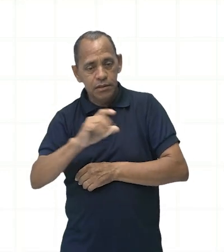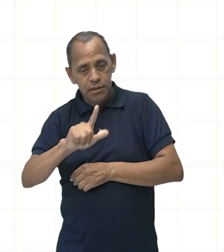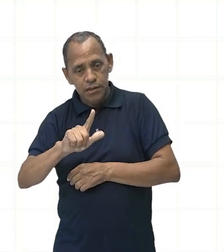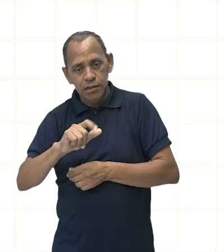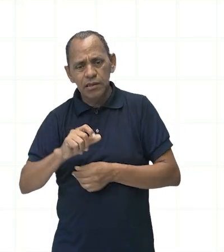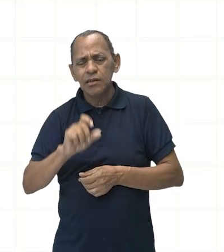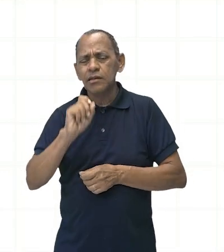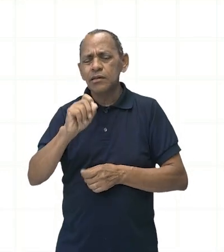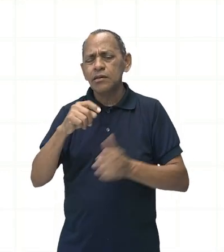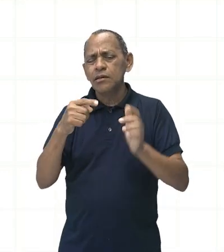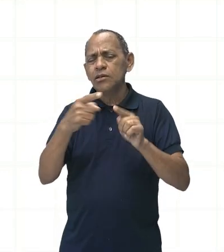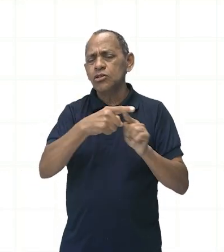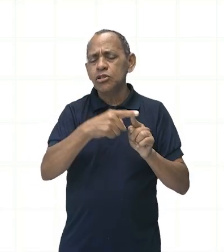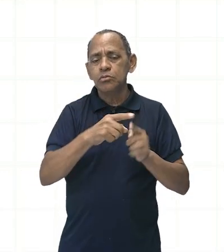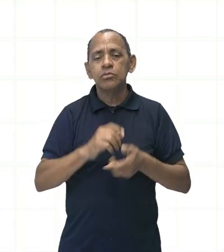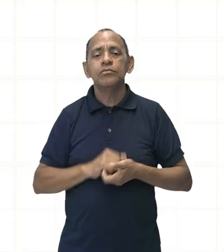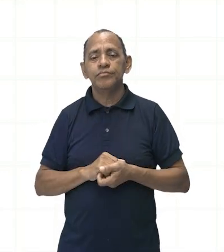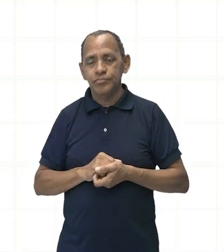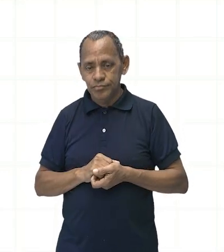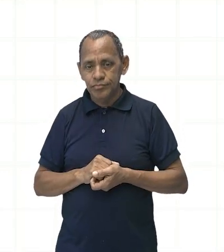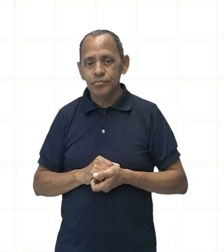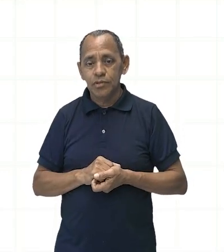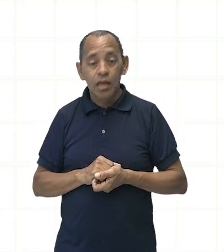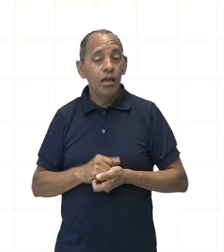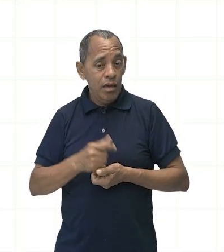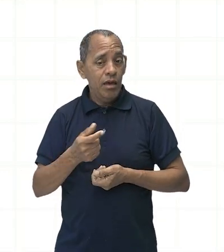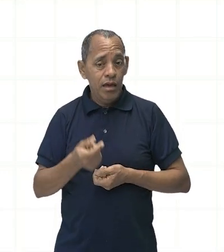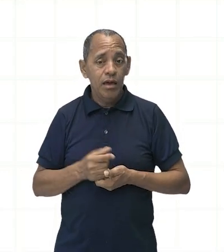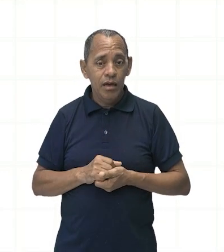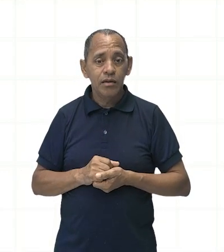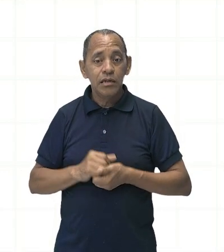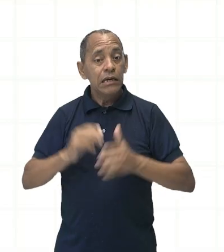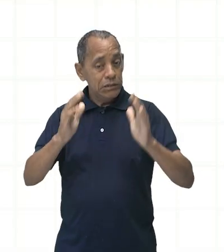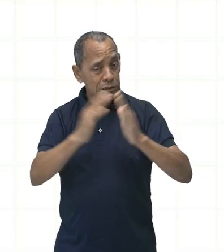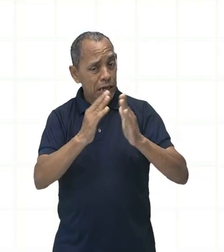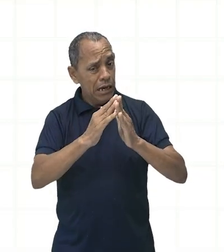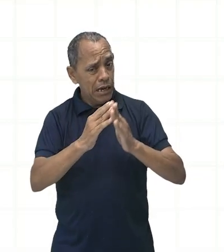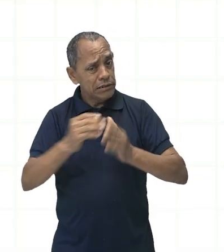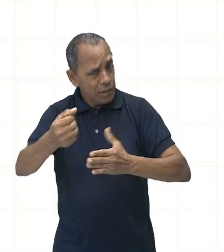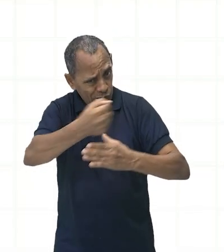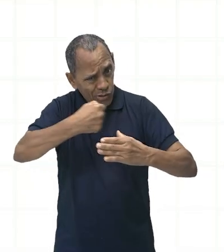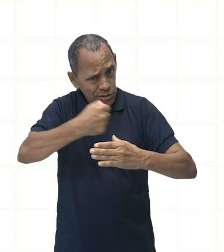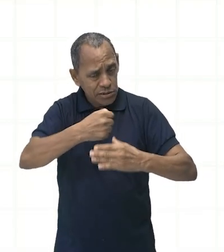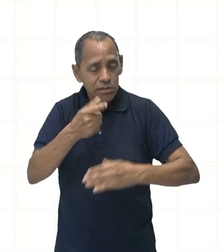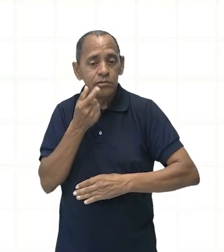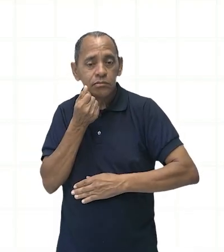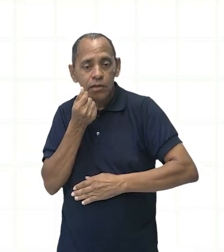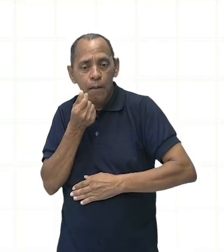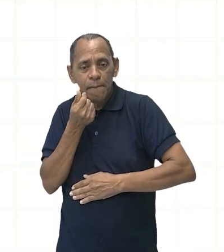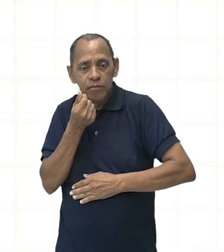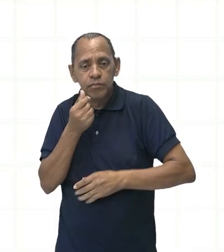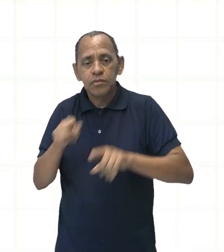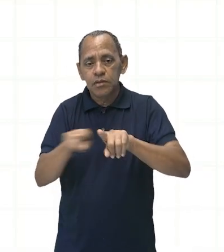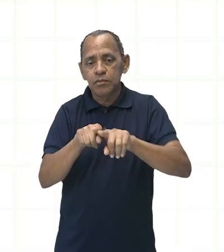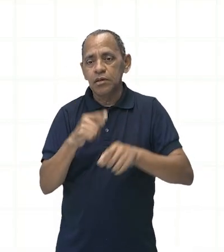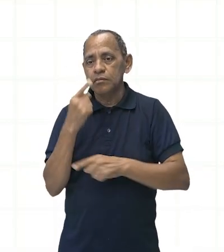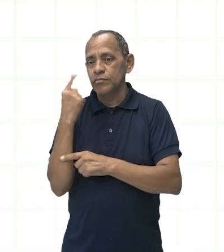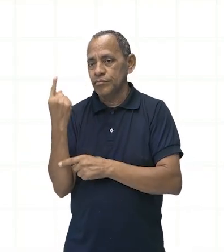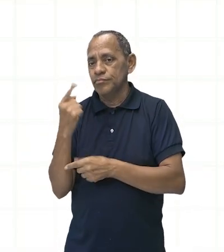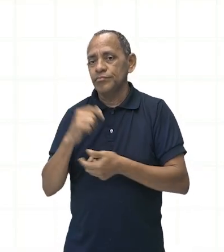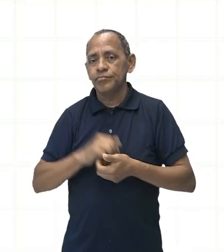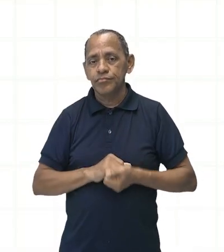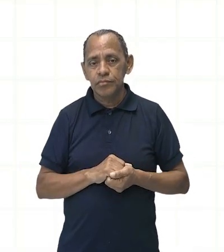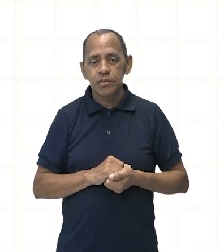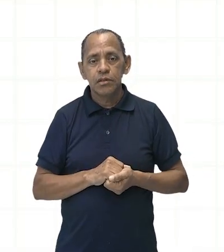é esse? É o cloreto de sódio, popularmente conhecido como sal de cozinha. Mas, além da formação do sal,